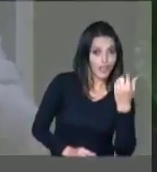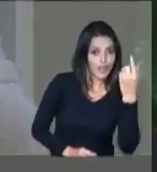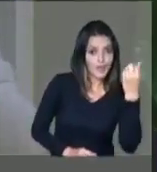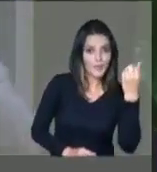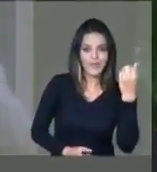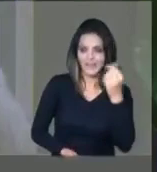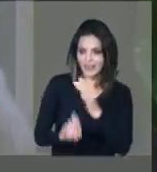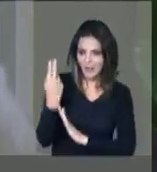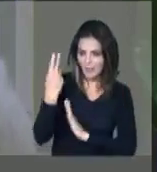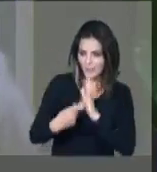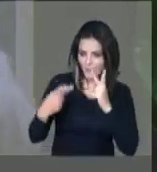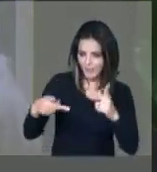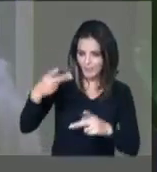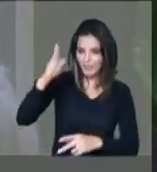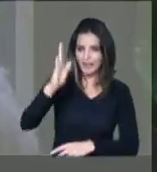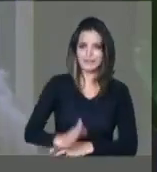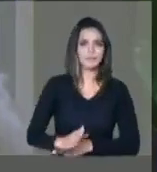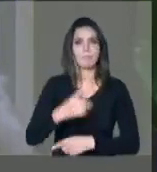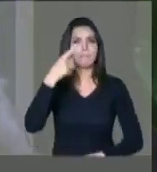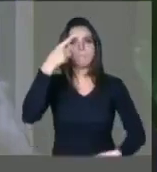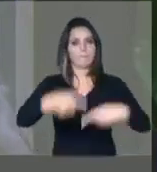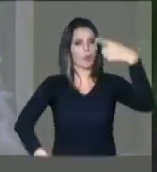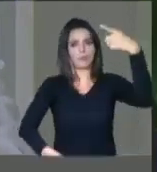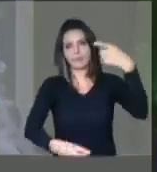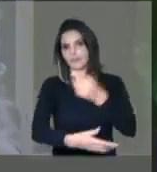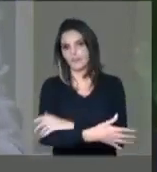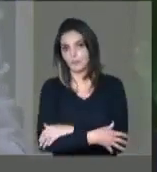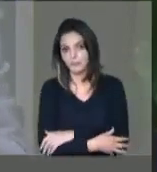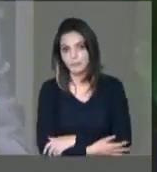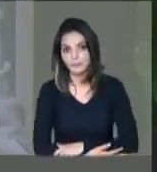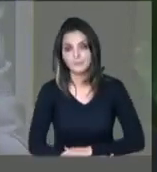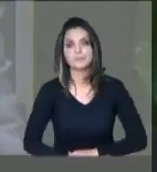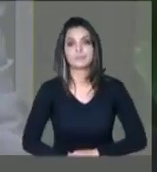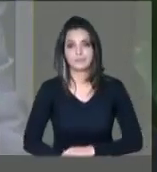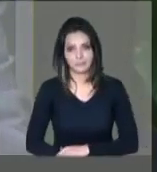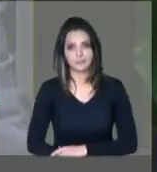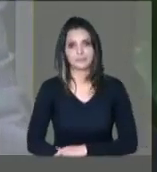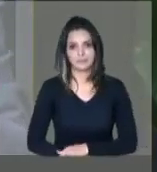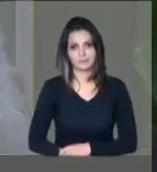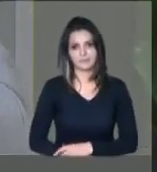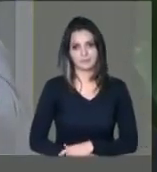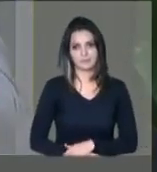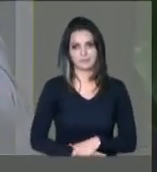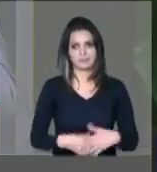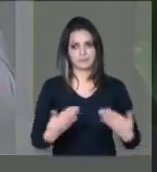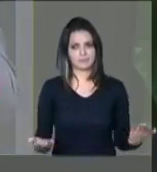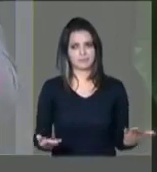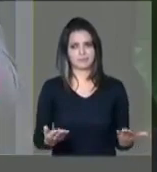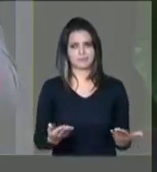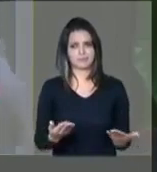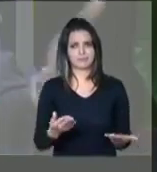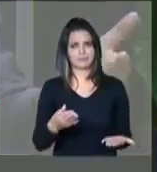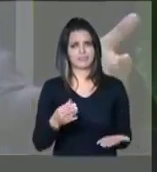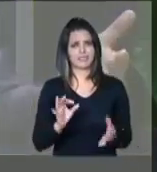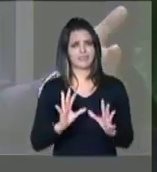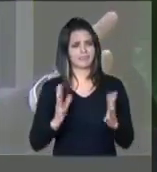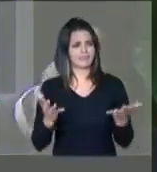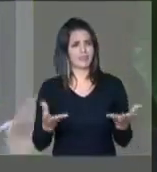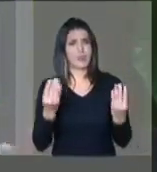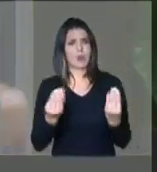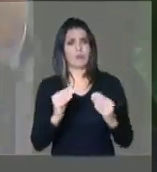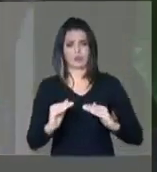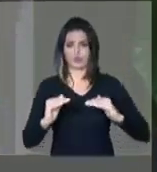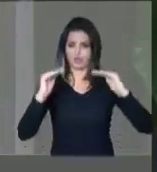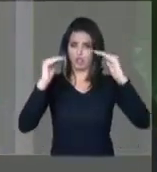lançamentos no desenvolvimento do programa espacial brasileiro. Isso é uma violação completa da